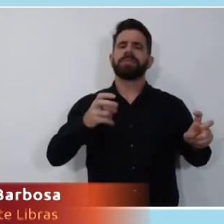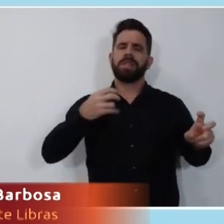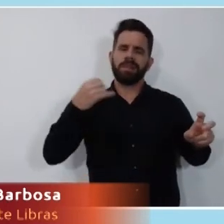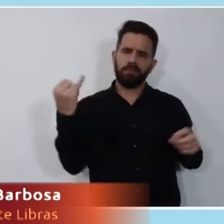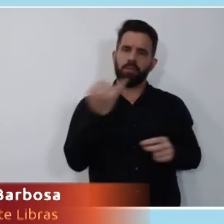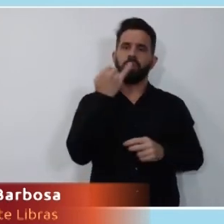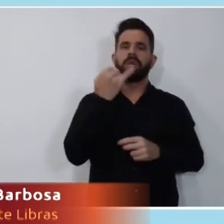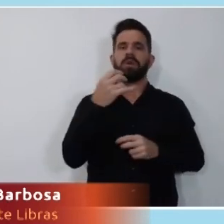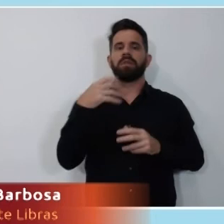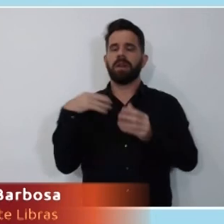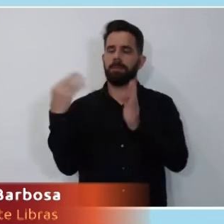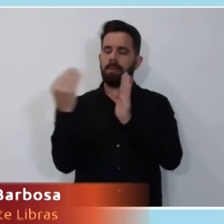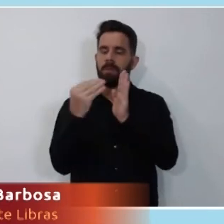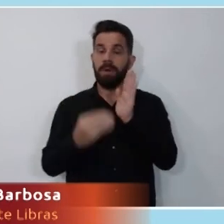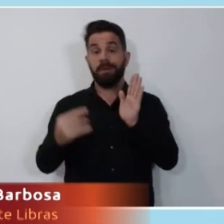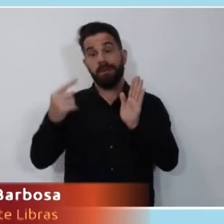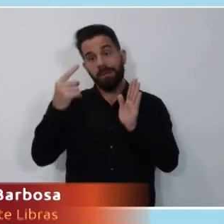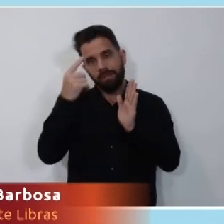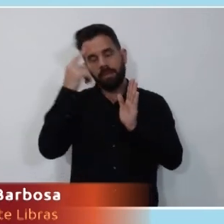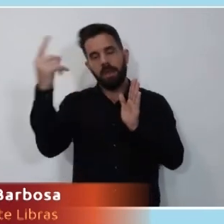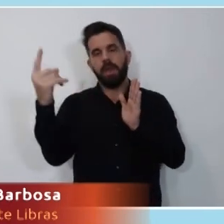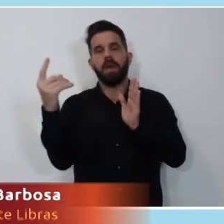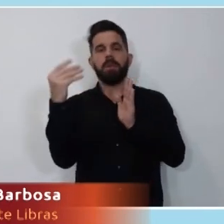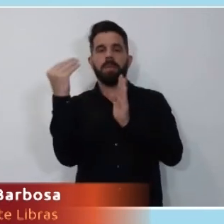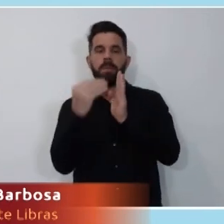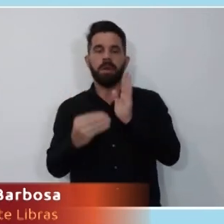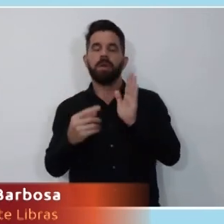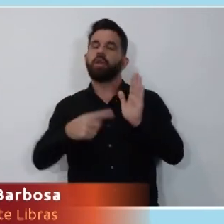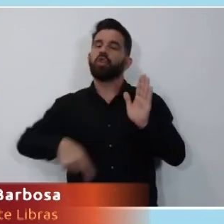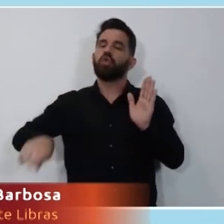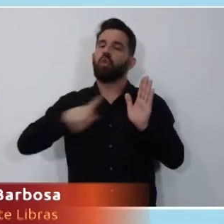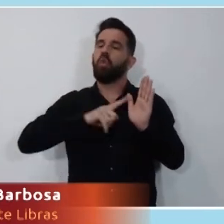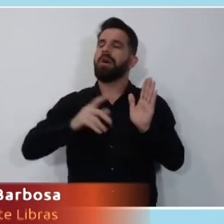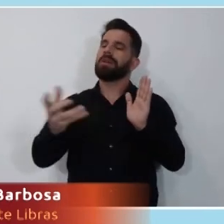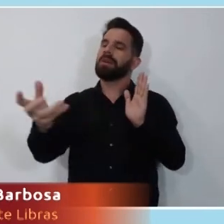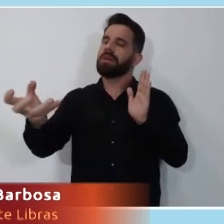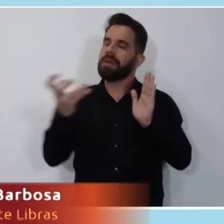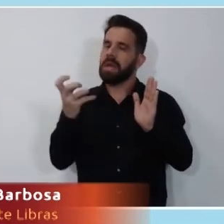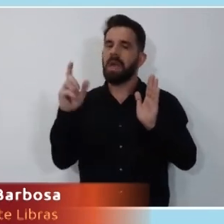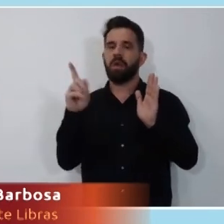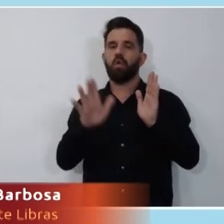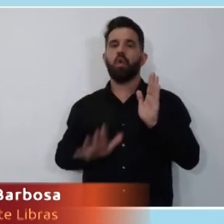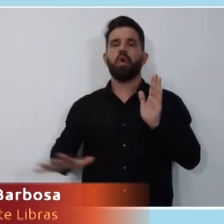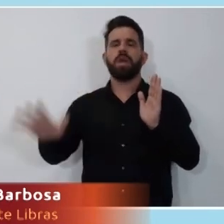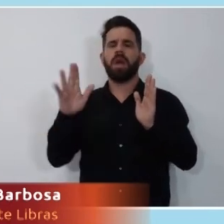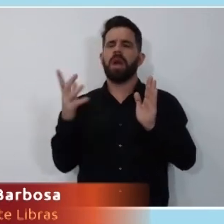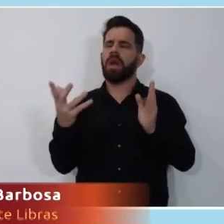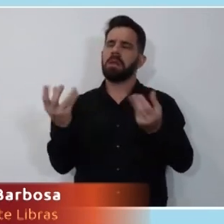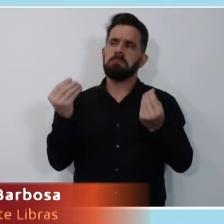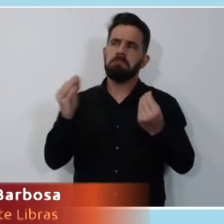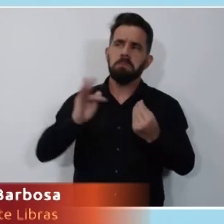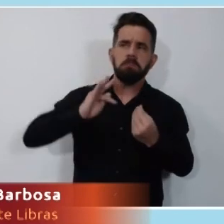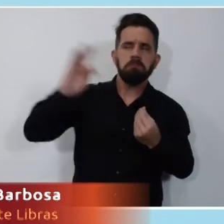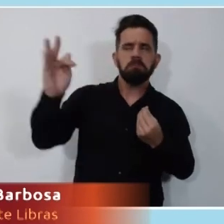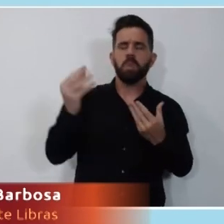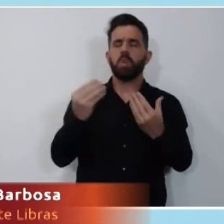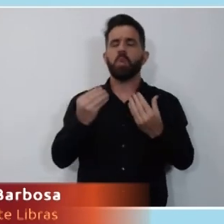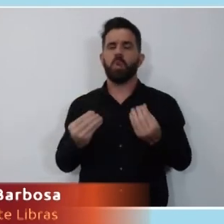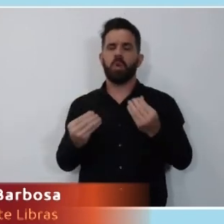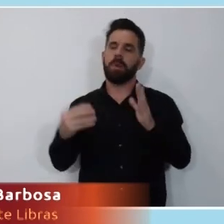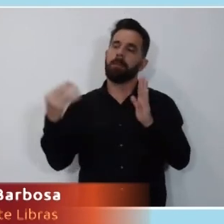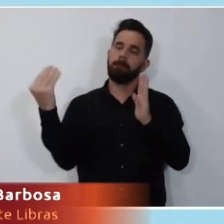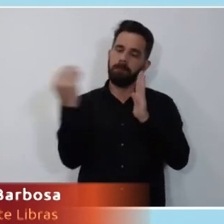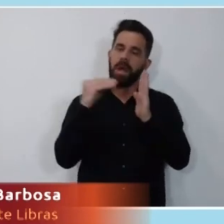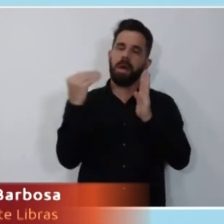ideias. Quais são essas ideias? É o nosso desejo, o nosso sonho sobre a cidade que nós queremos. Isso aí dá uma diretriz. E todo o trabalho